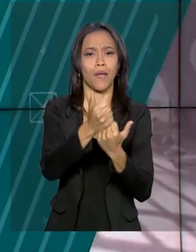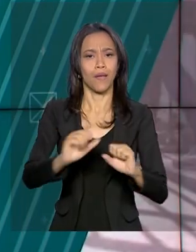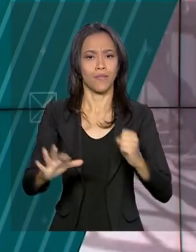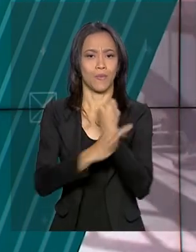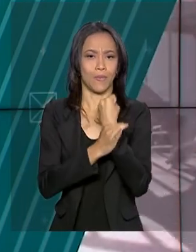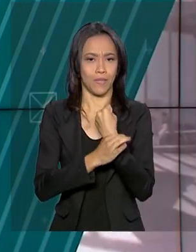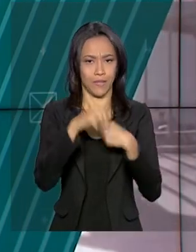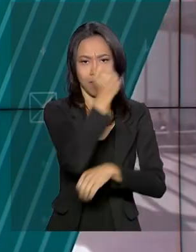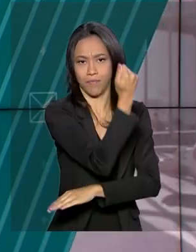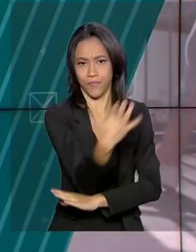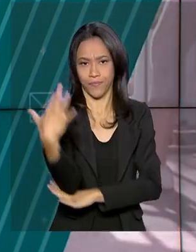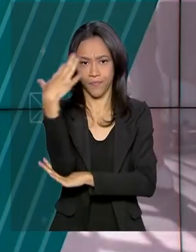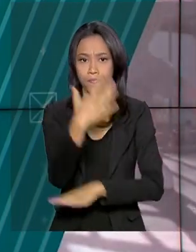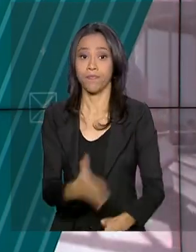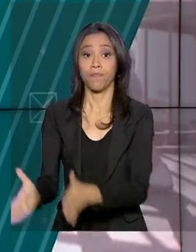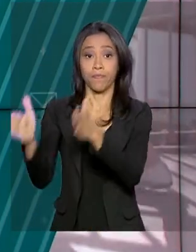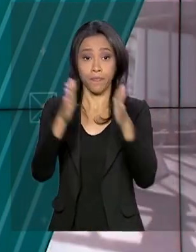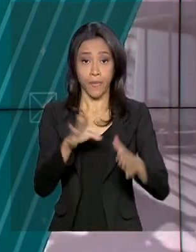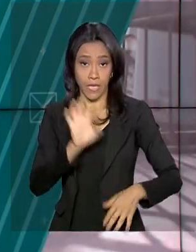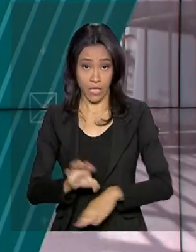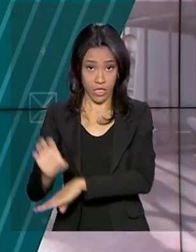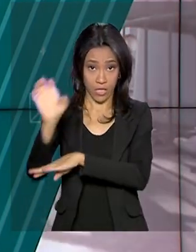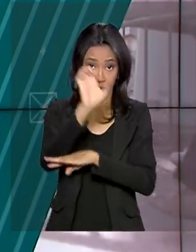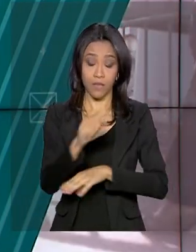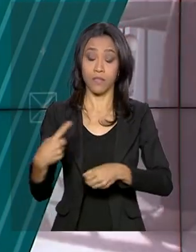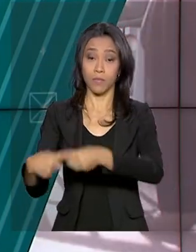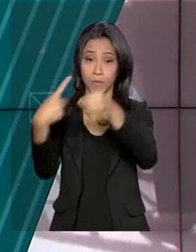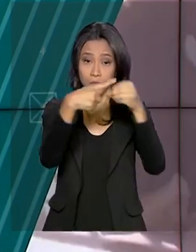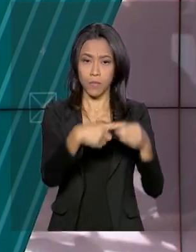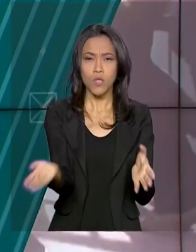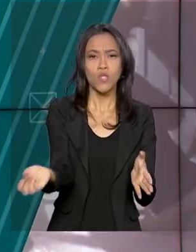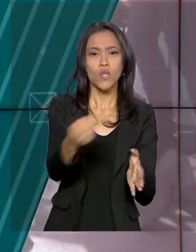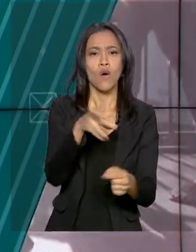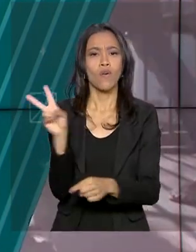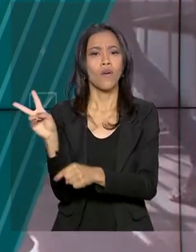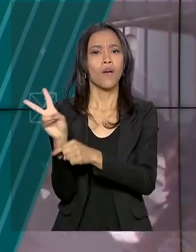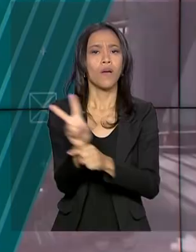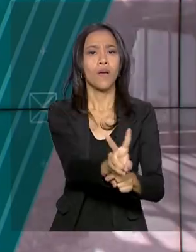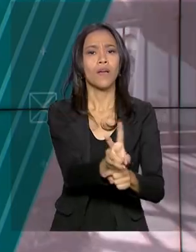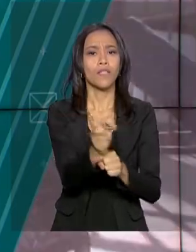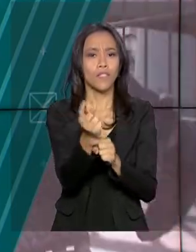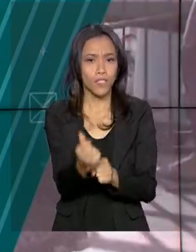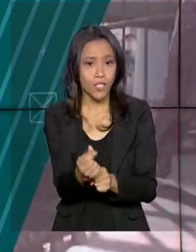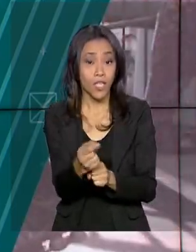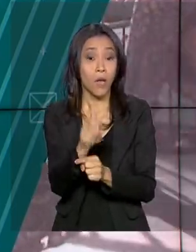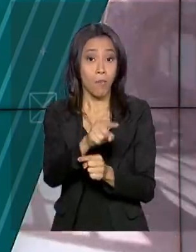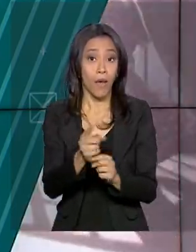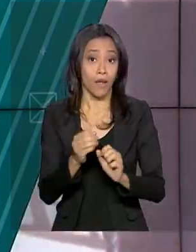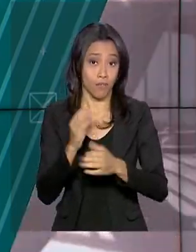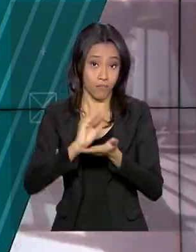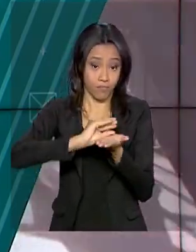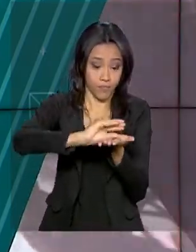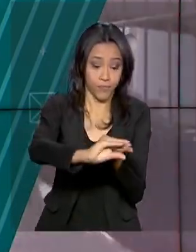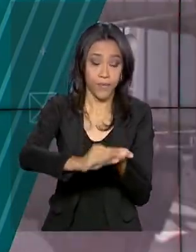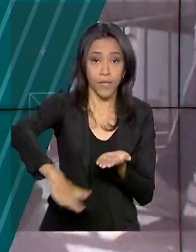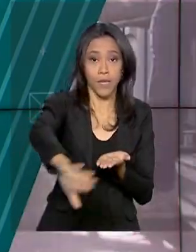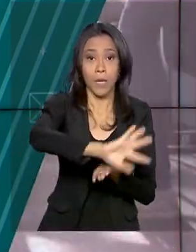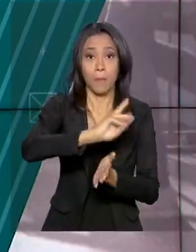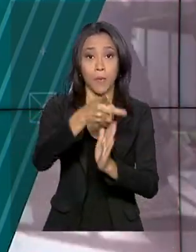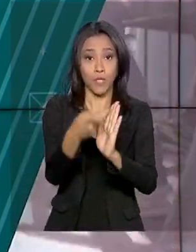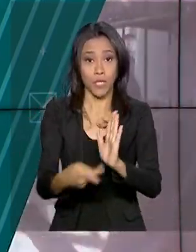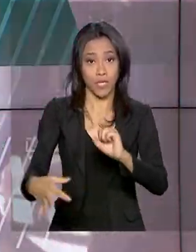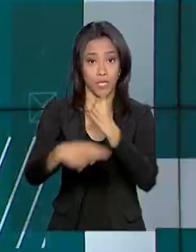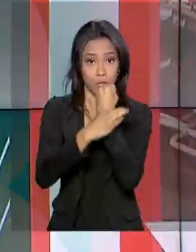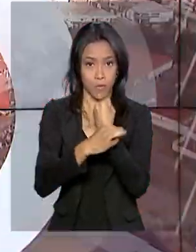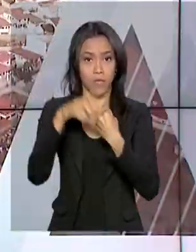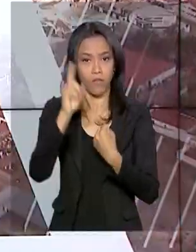E estados e municípios vão ter acesso a novas linhas de crédito para investir em projetos de segurança pública. O acordo foi firmado